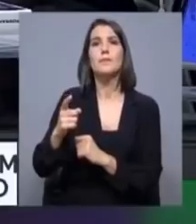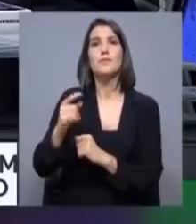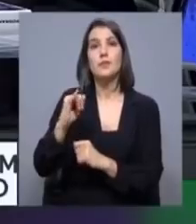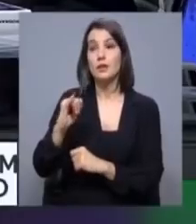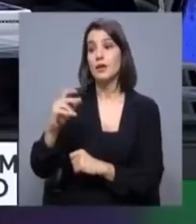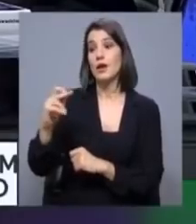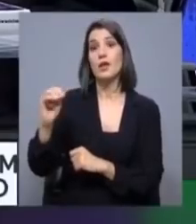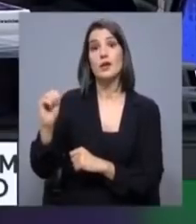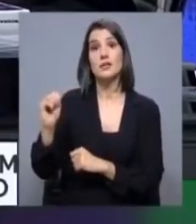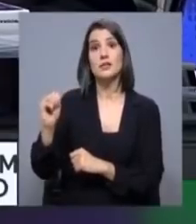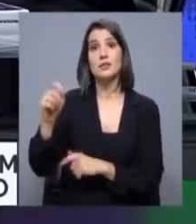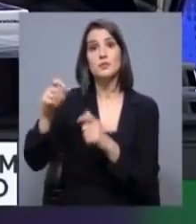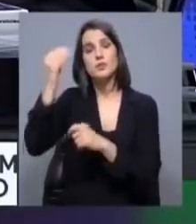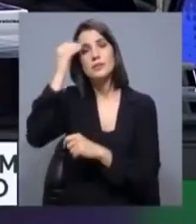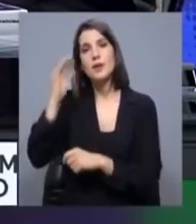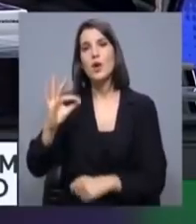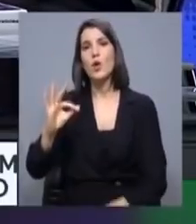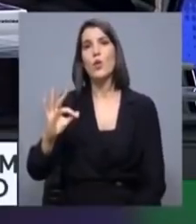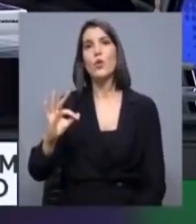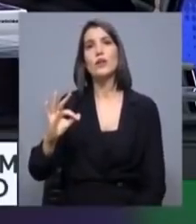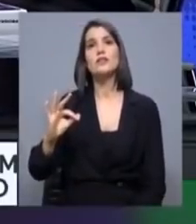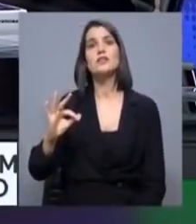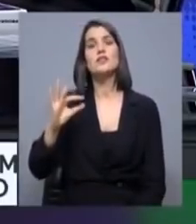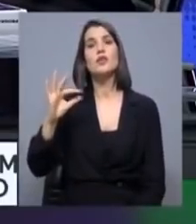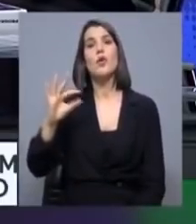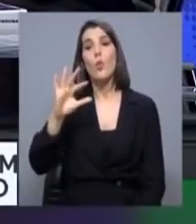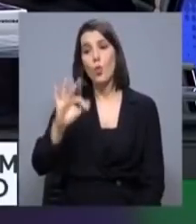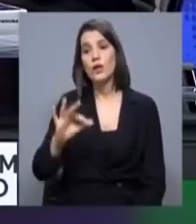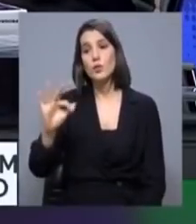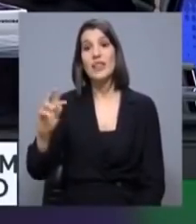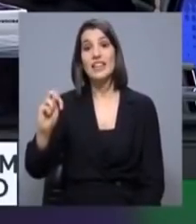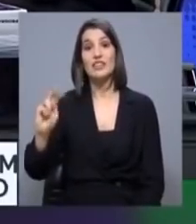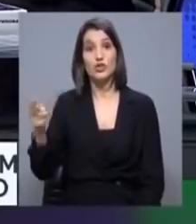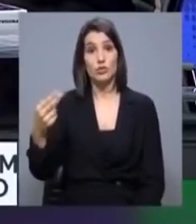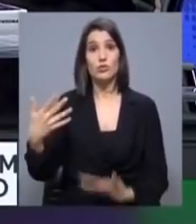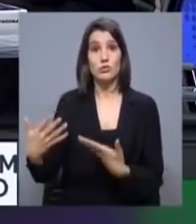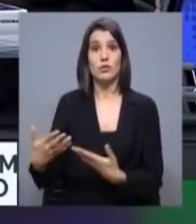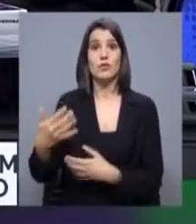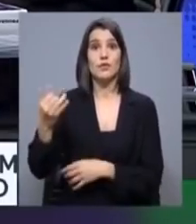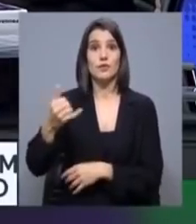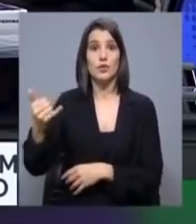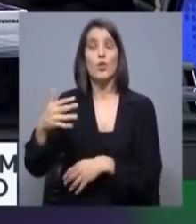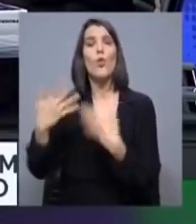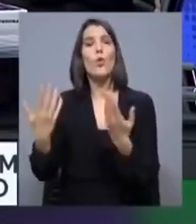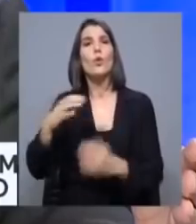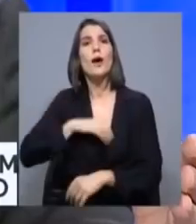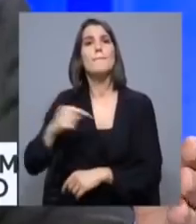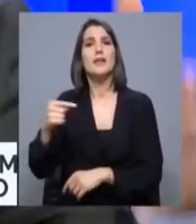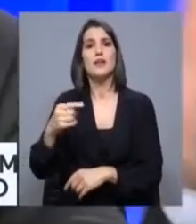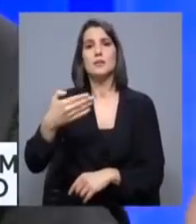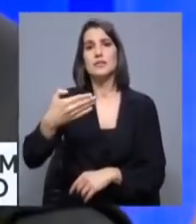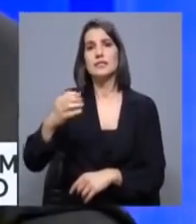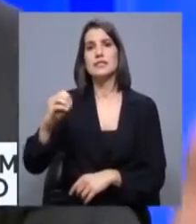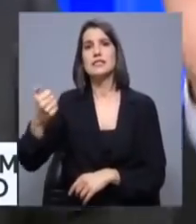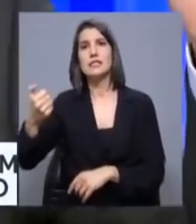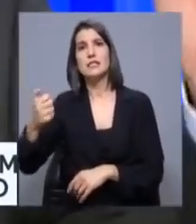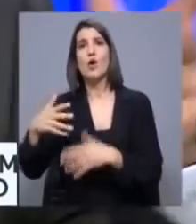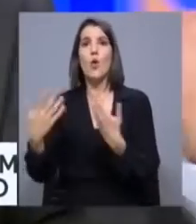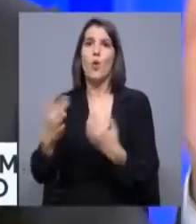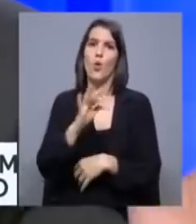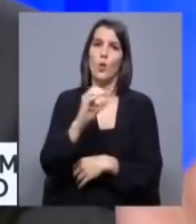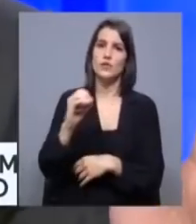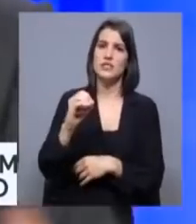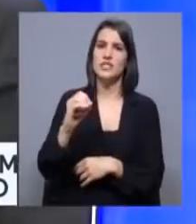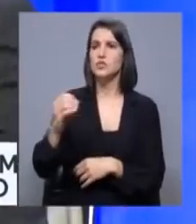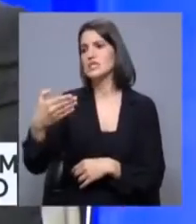em Muriaé se pastor sabe é só 443 Deus hoje em 2022 ou o salário mínimo só 705 também vou fazer uns